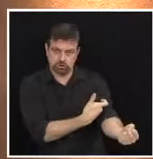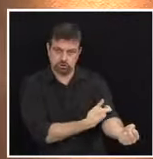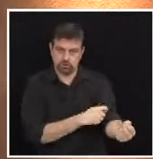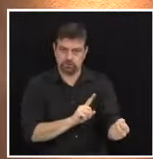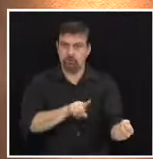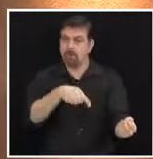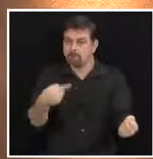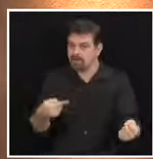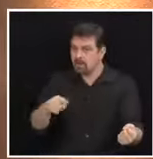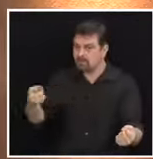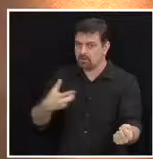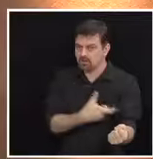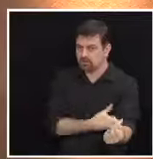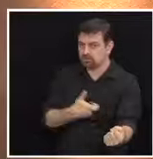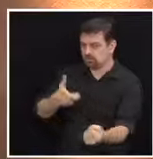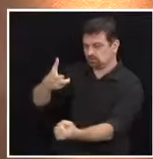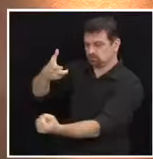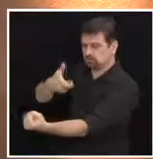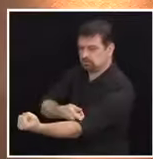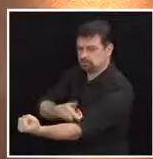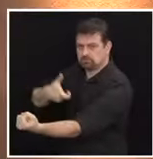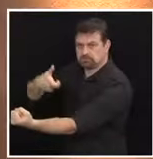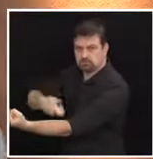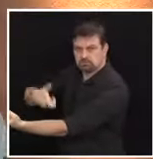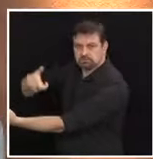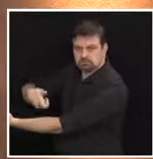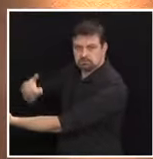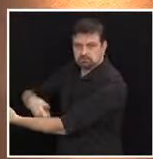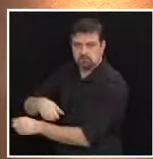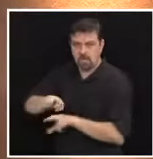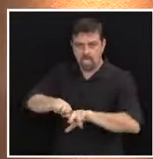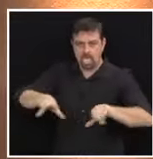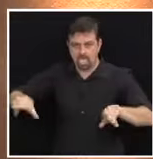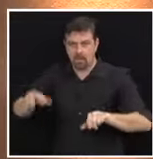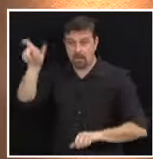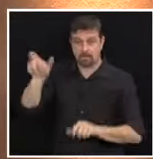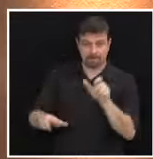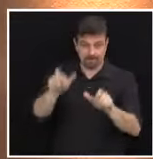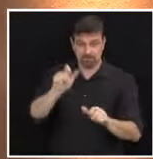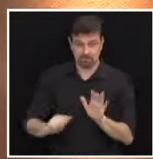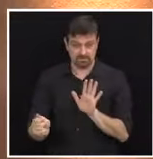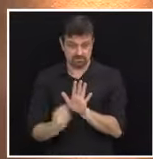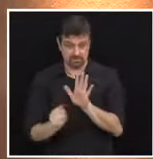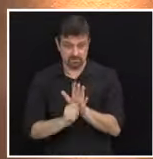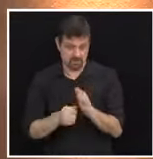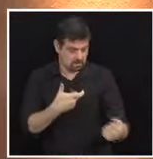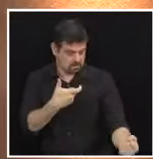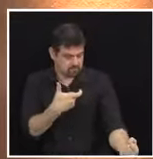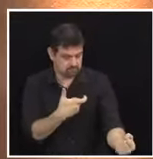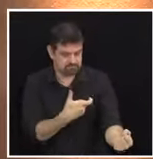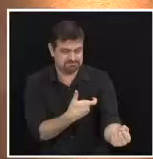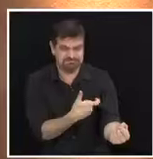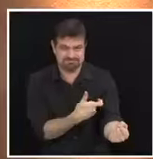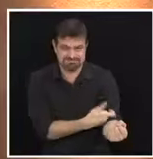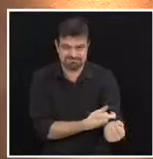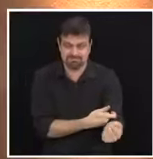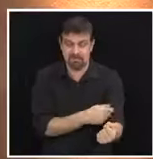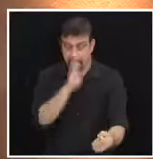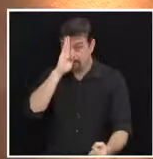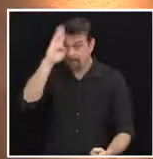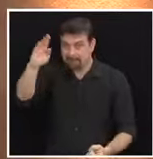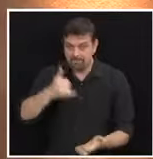compartilham agulha e seringa. Quando injeta na veia, como todo mundo sabe, que é dependente de drogas endovenosas, principalmente cocaína,